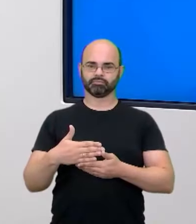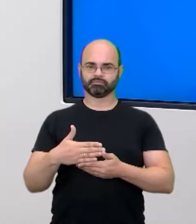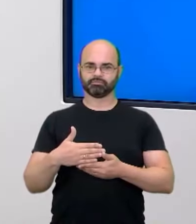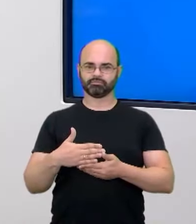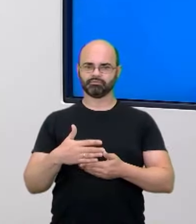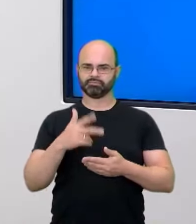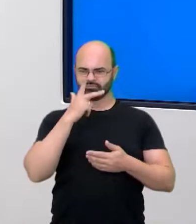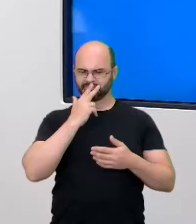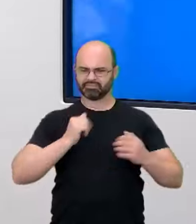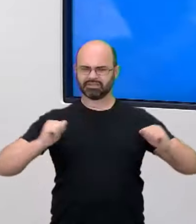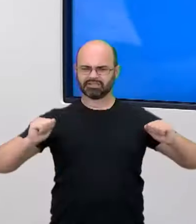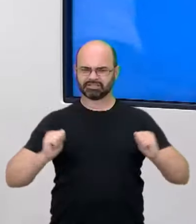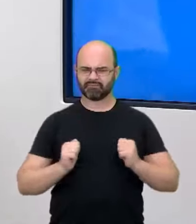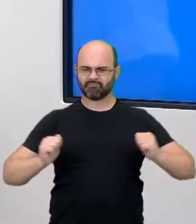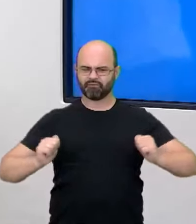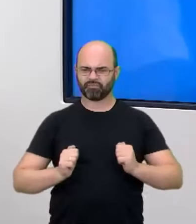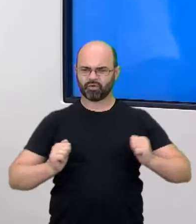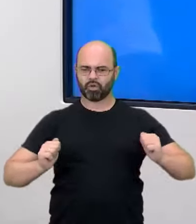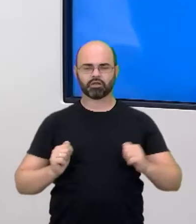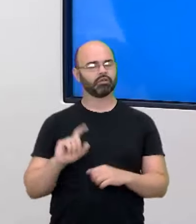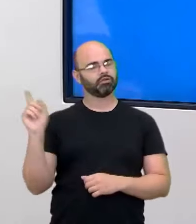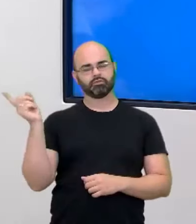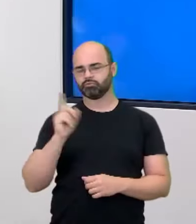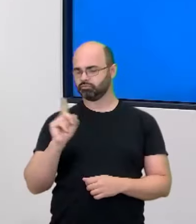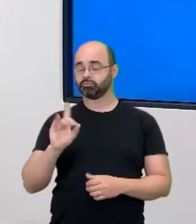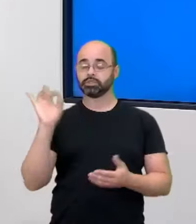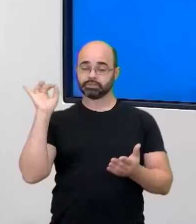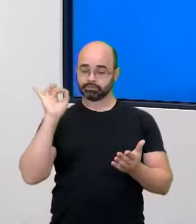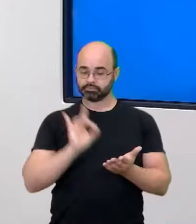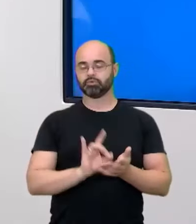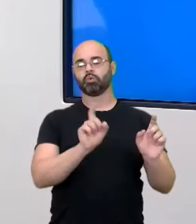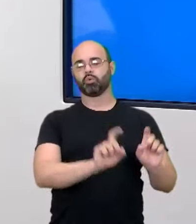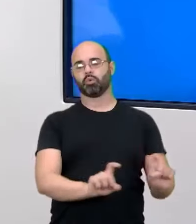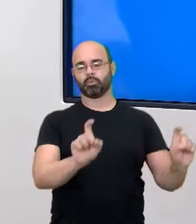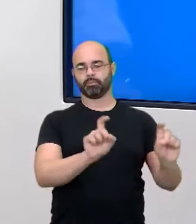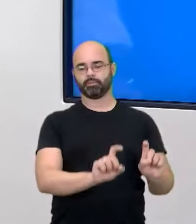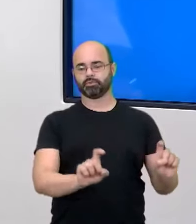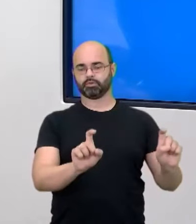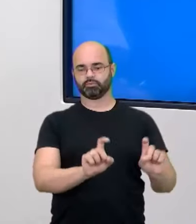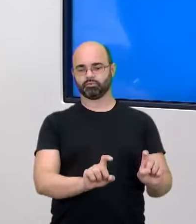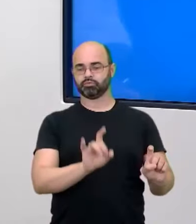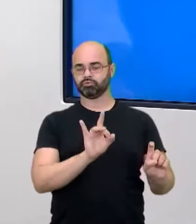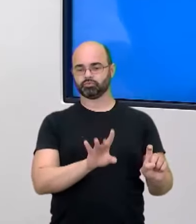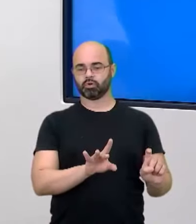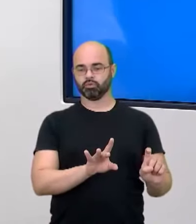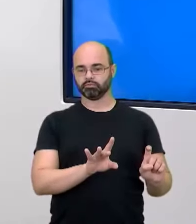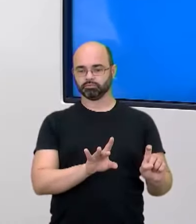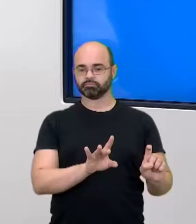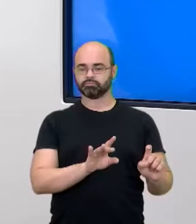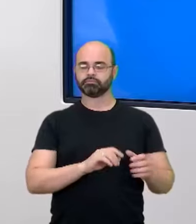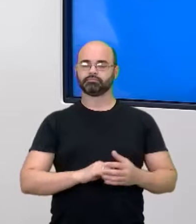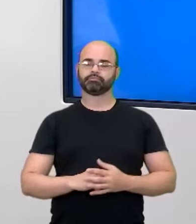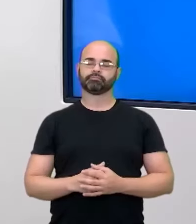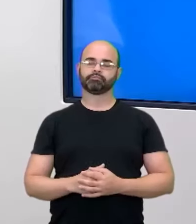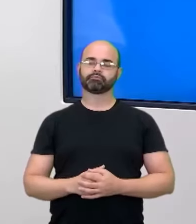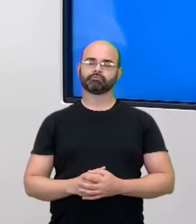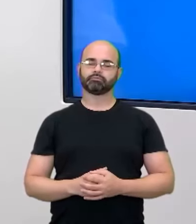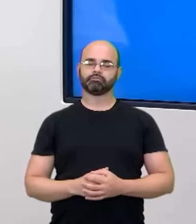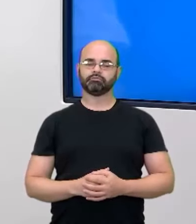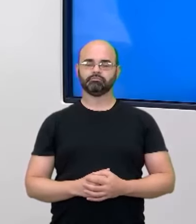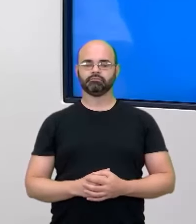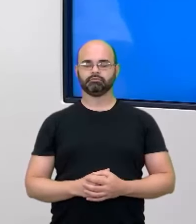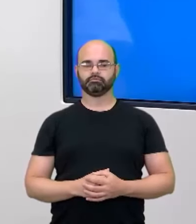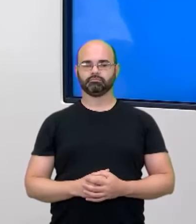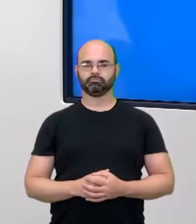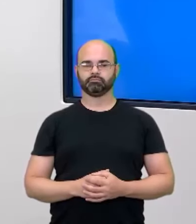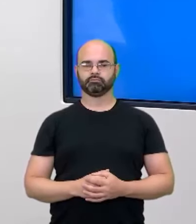ouvindo sanfona. Não, são sintetizadores imitando instrumentos musicais. E aí, vamos para o próximo e a gente